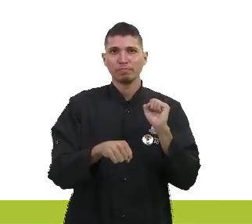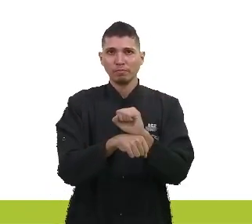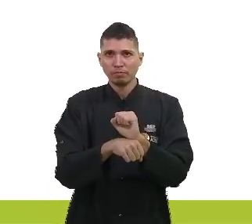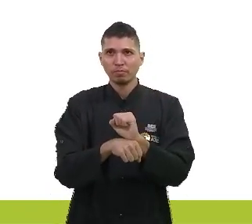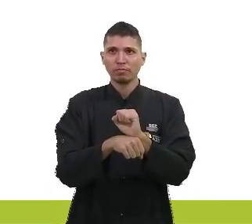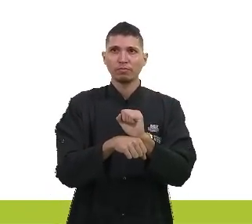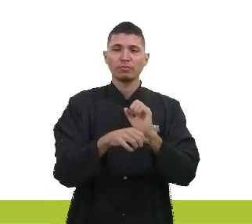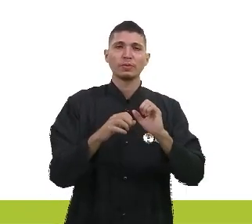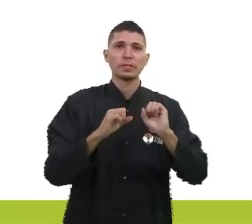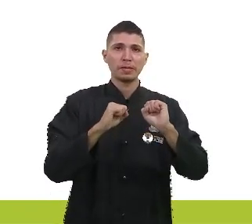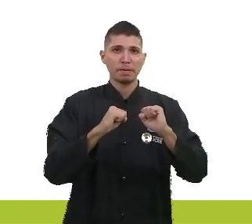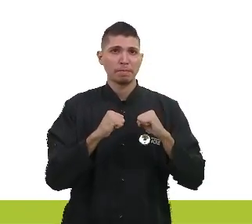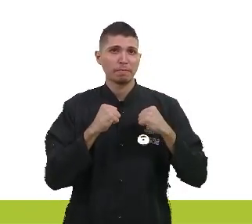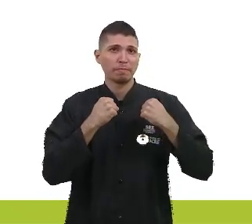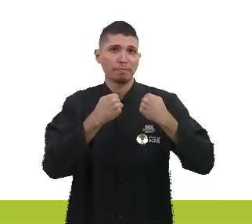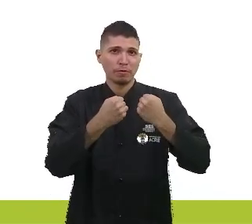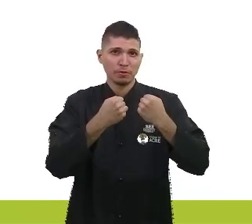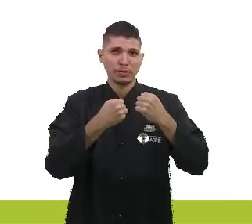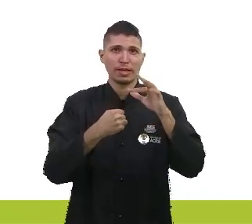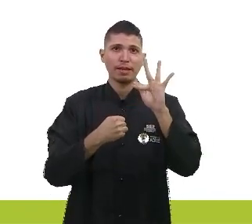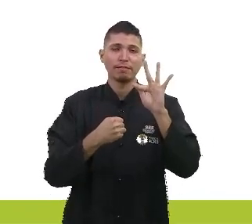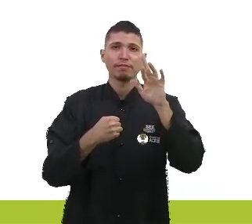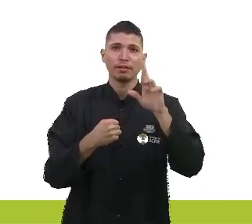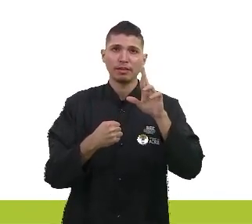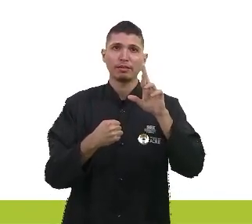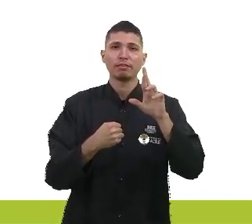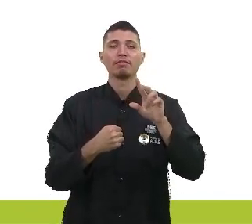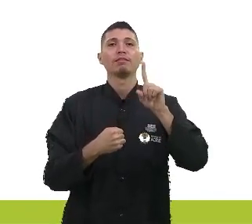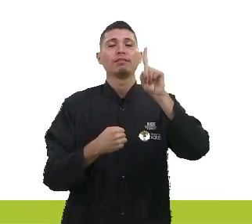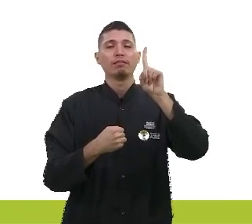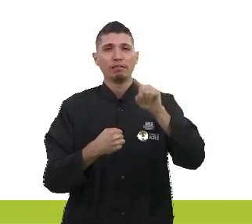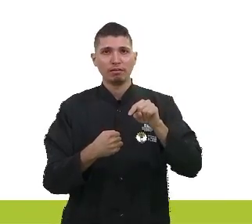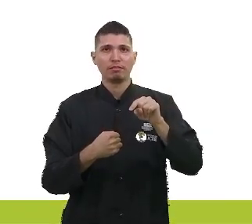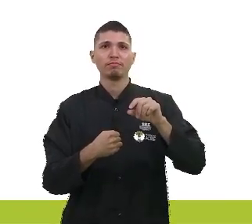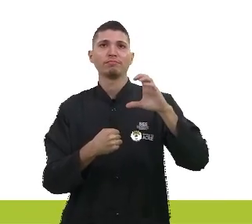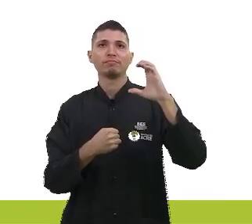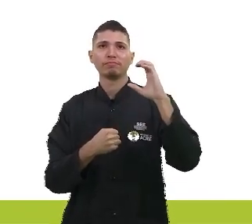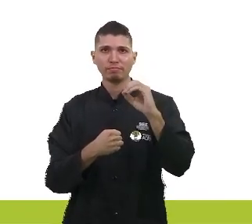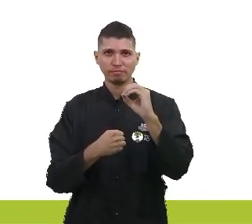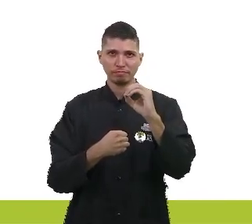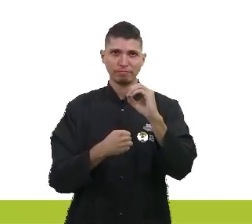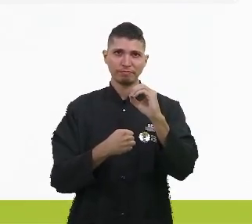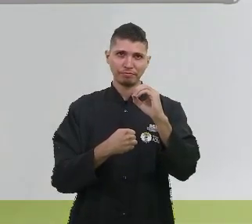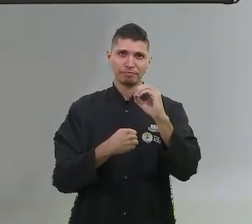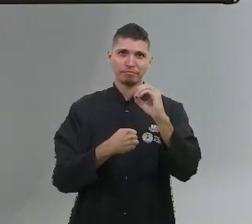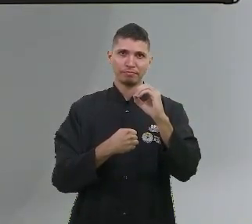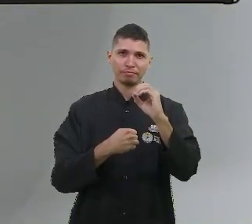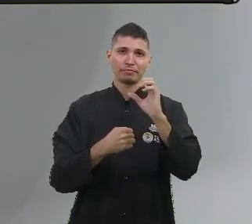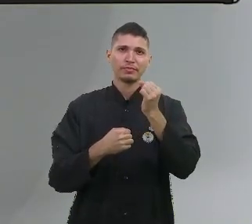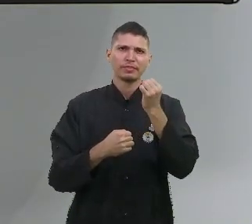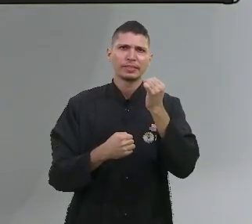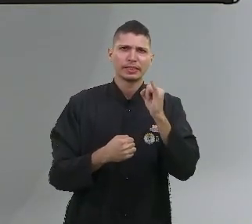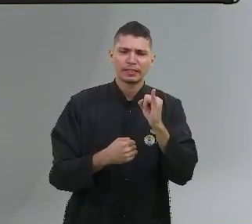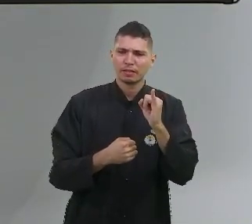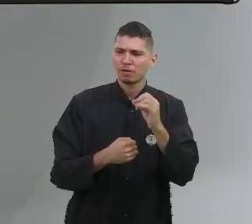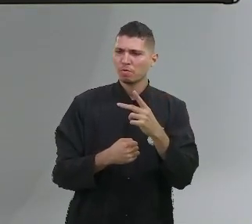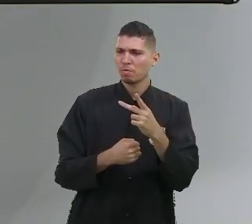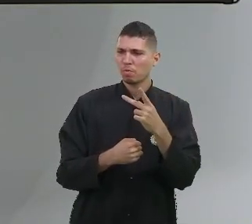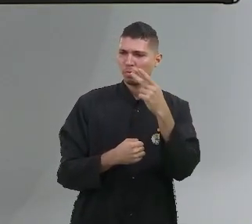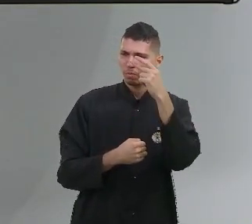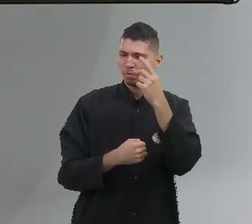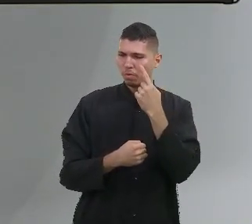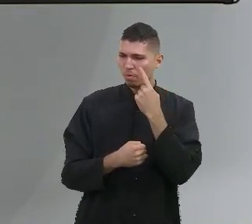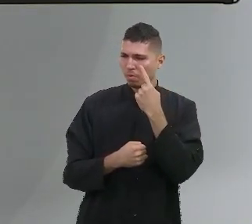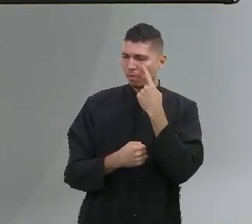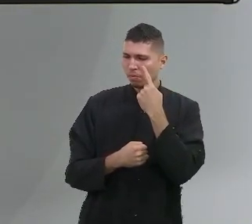força resultante, ela vai ser zero, tá? Então, se a gente analisar um corpo, observar que